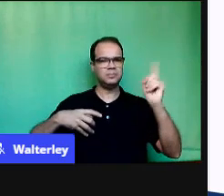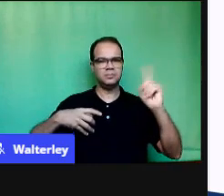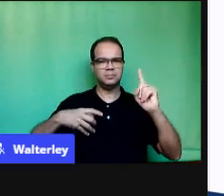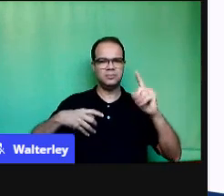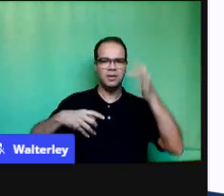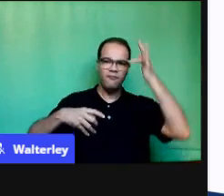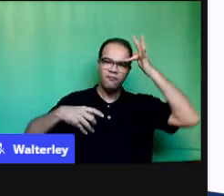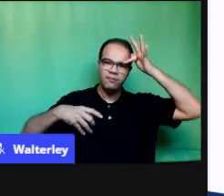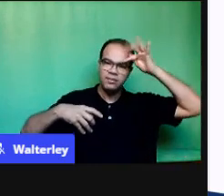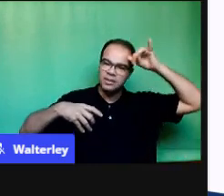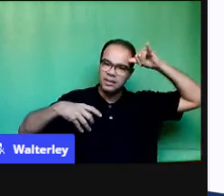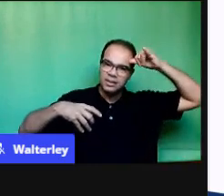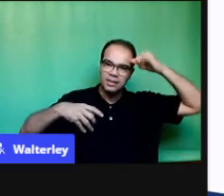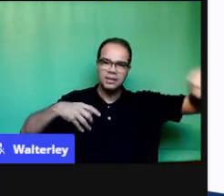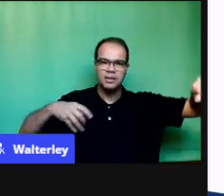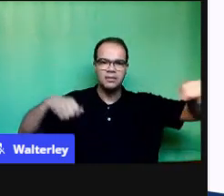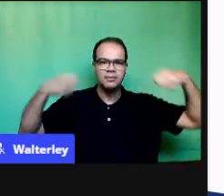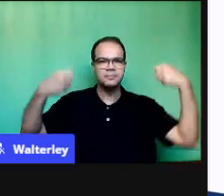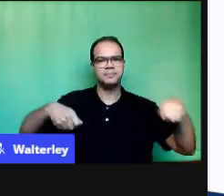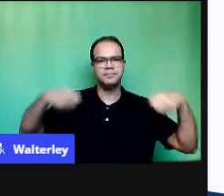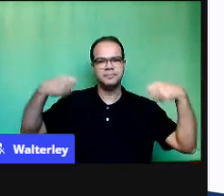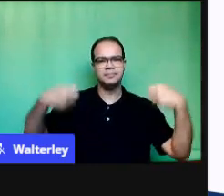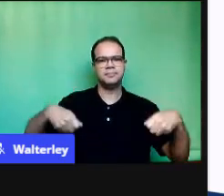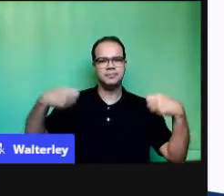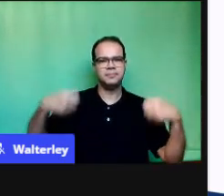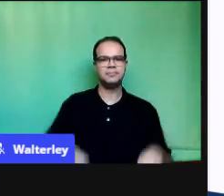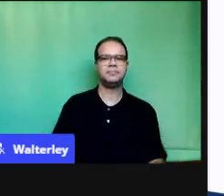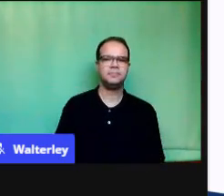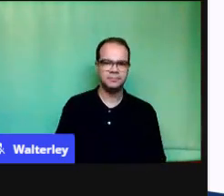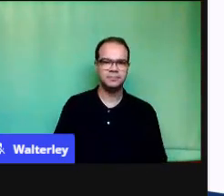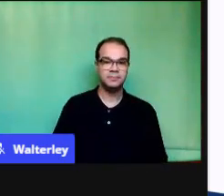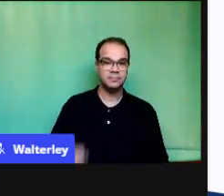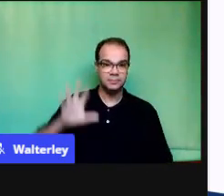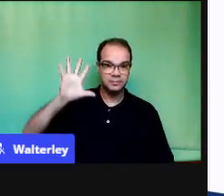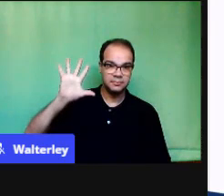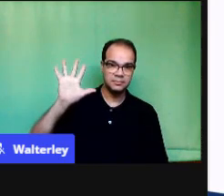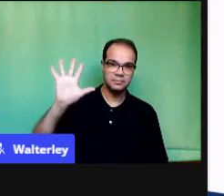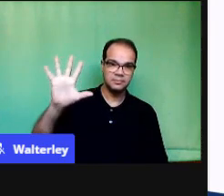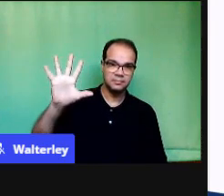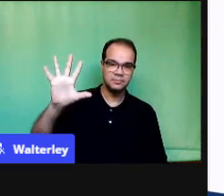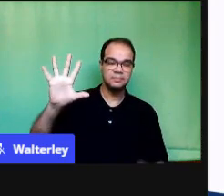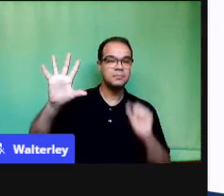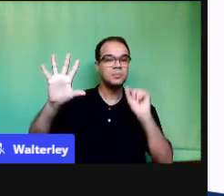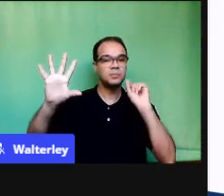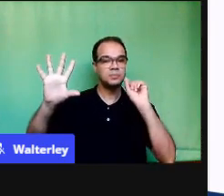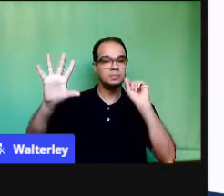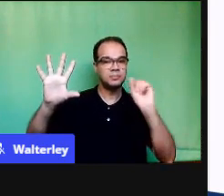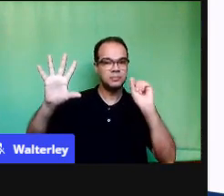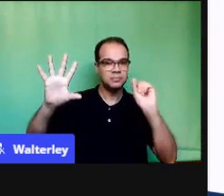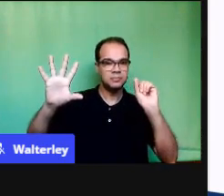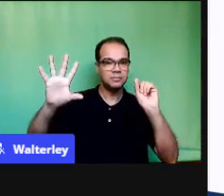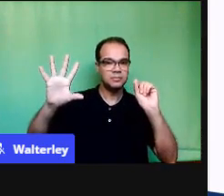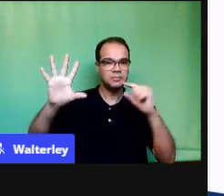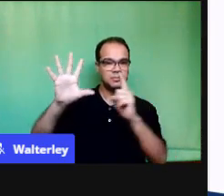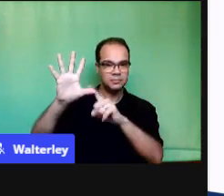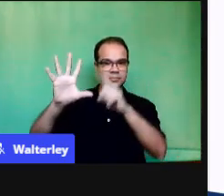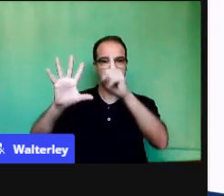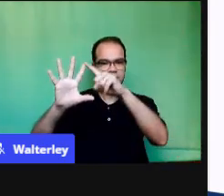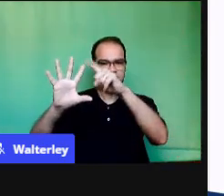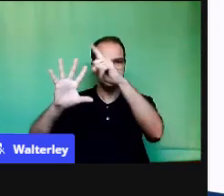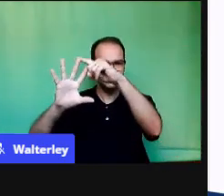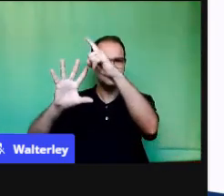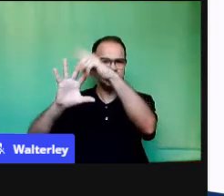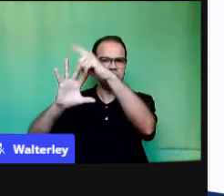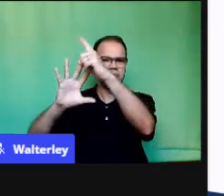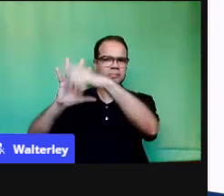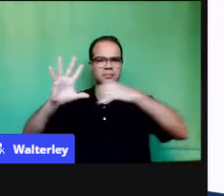para a ciência, logo eles começaram a ser utilizados com uma força muito grande,